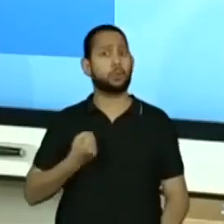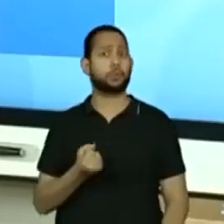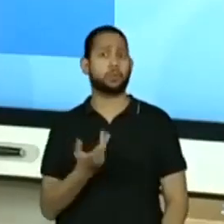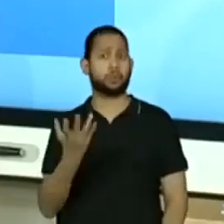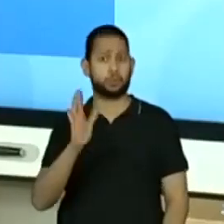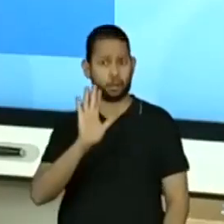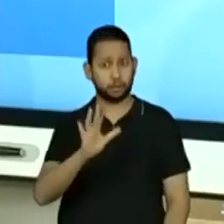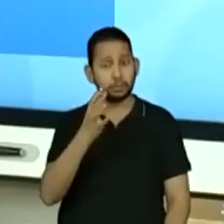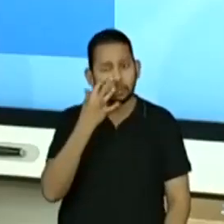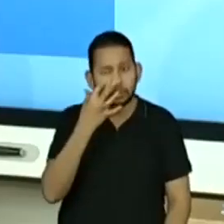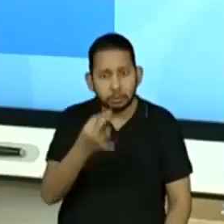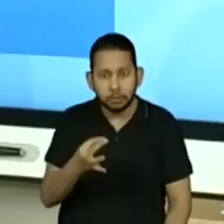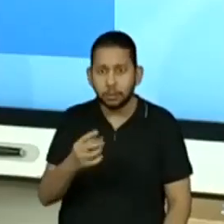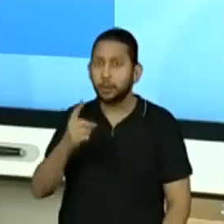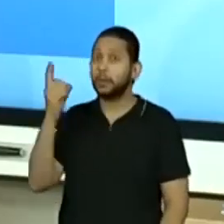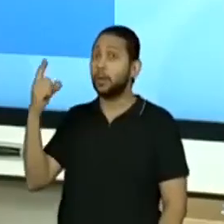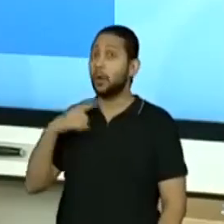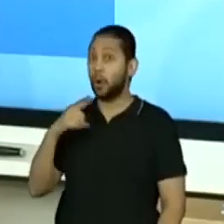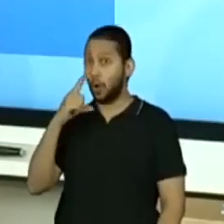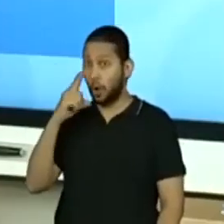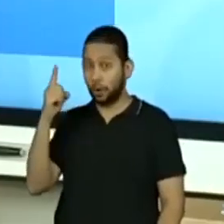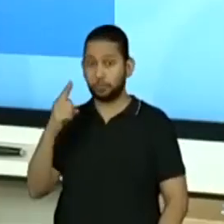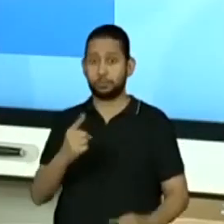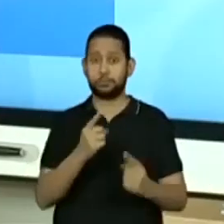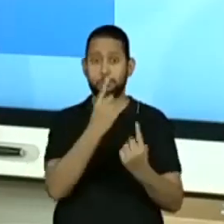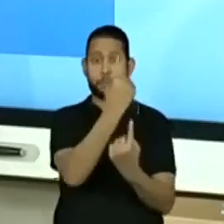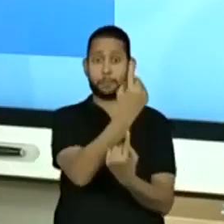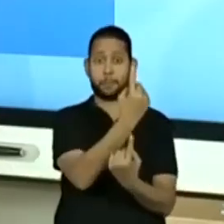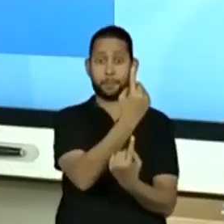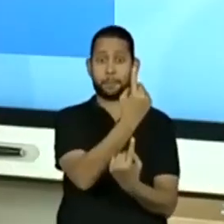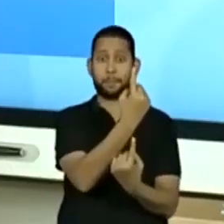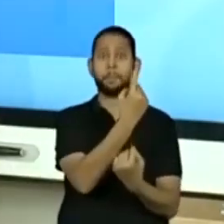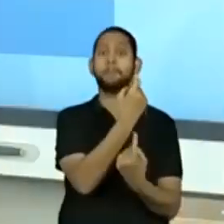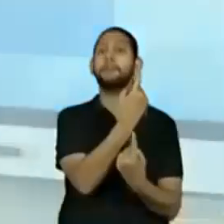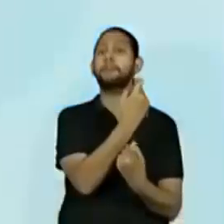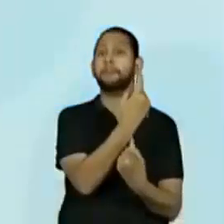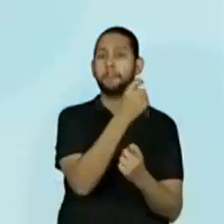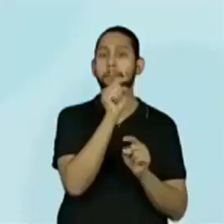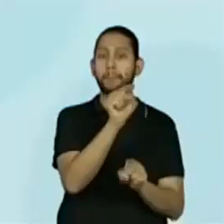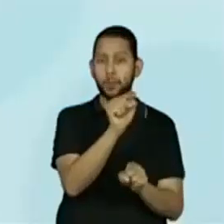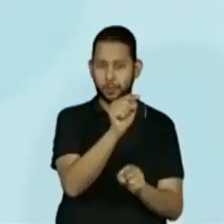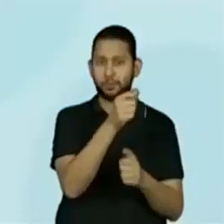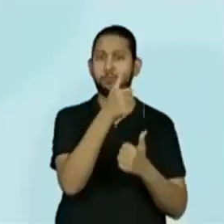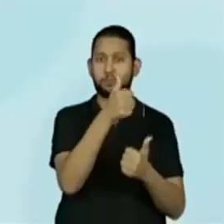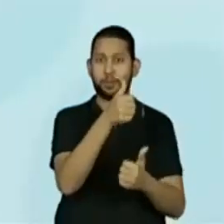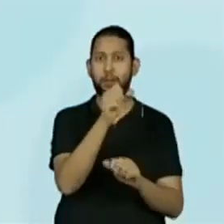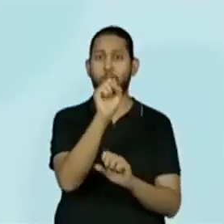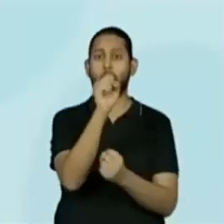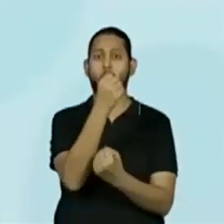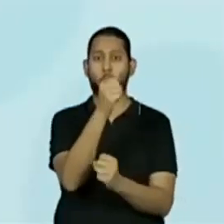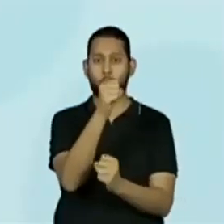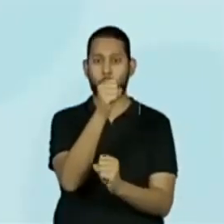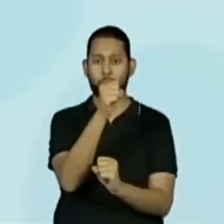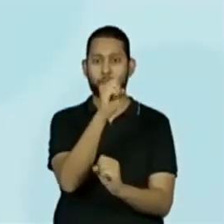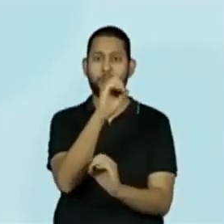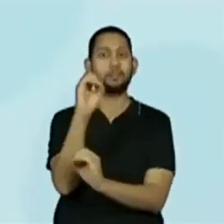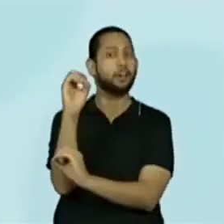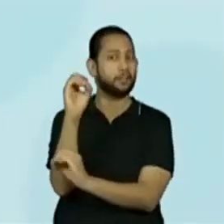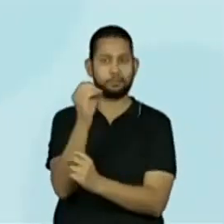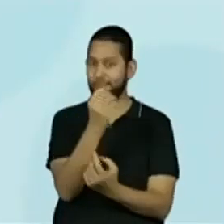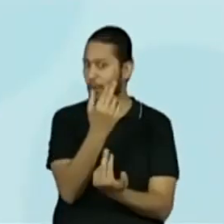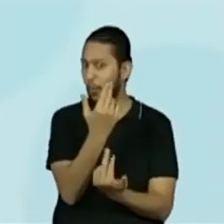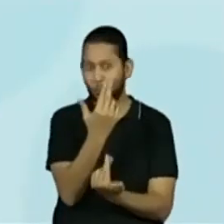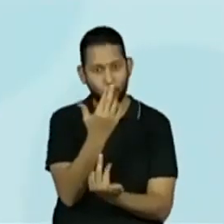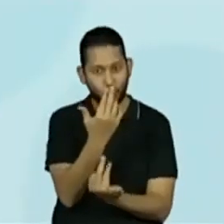tenho uma unidade de milhar em cada um, oito centenas em cada um. Porém, mesmo